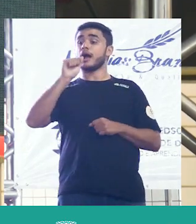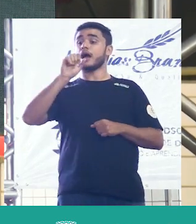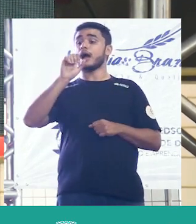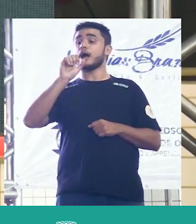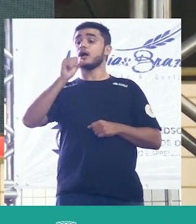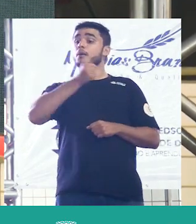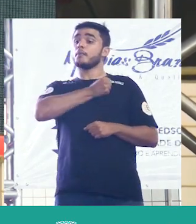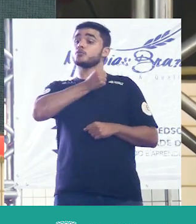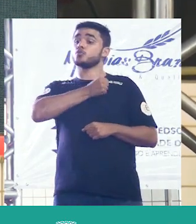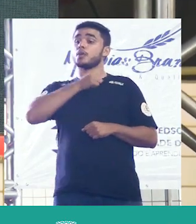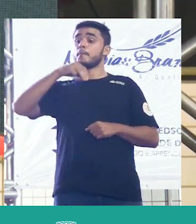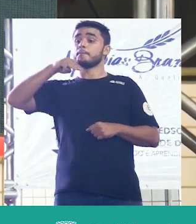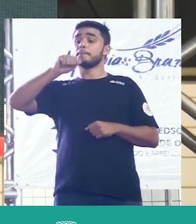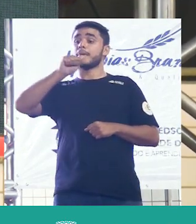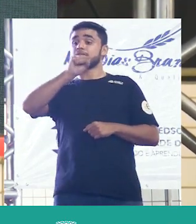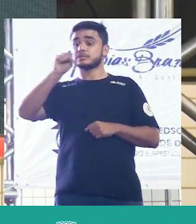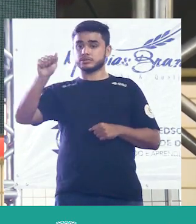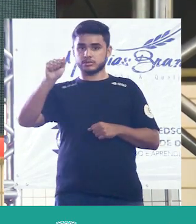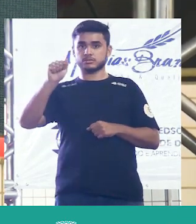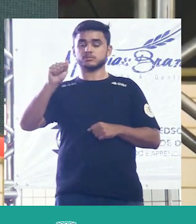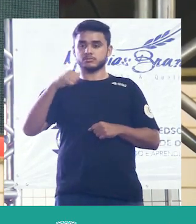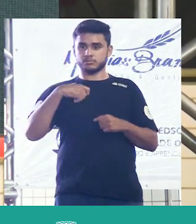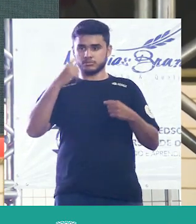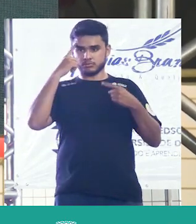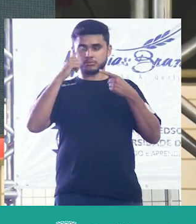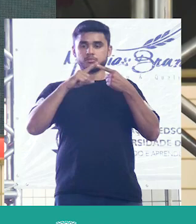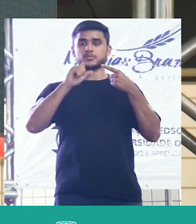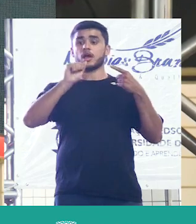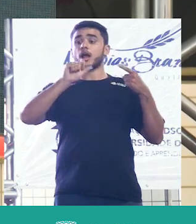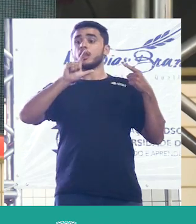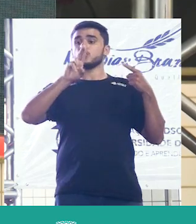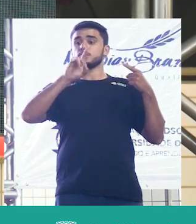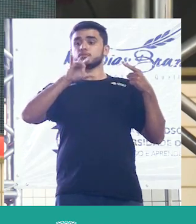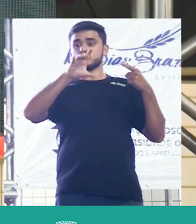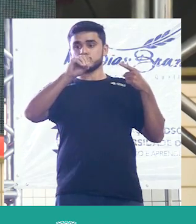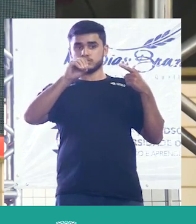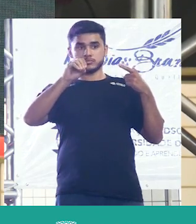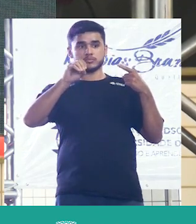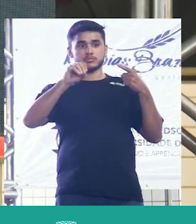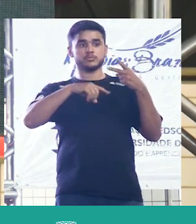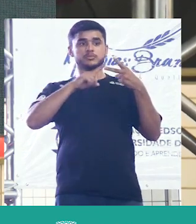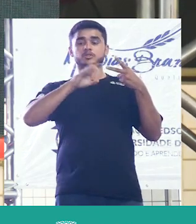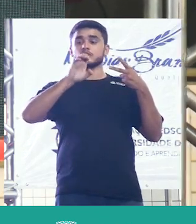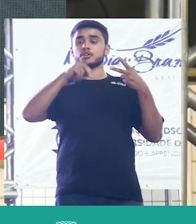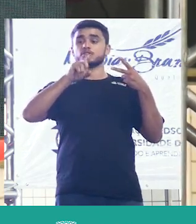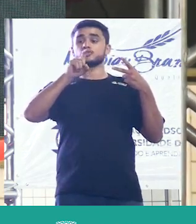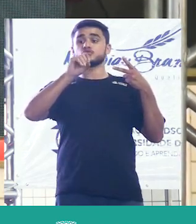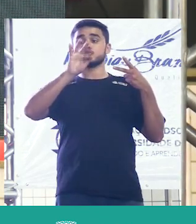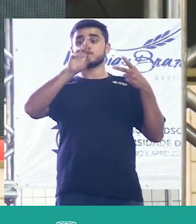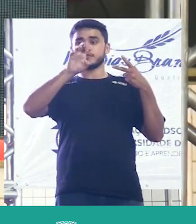dos componentes dele: alumínio, enxofre e oxigênio. Essas massas molares foram dadas.